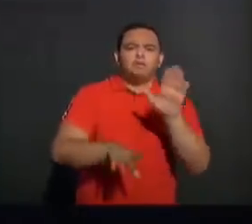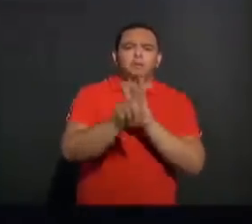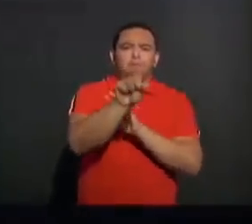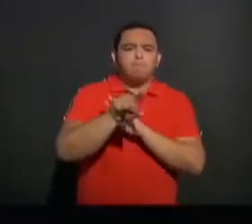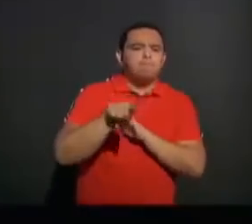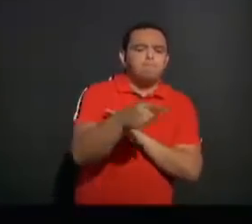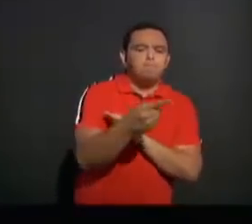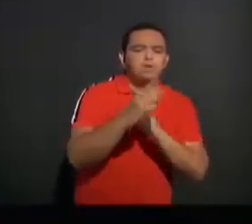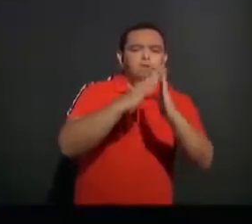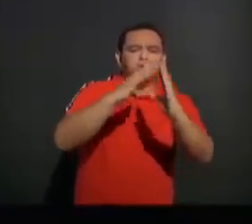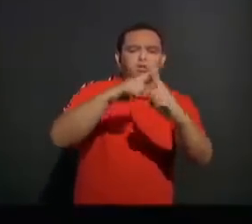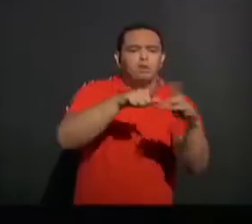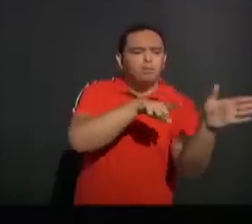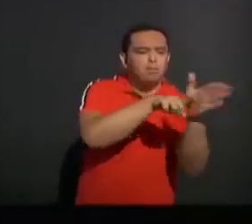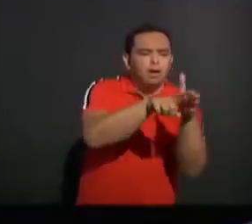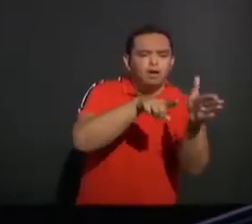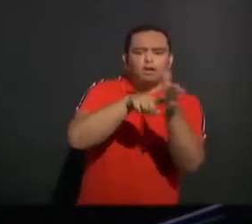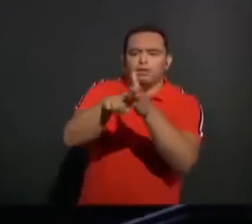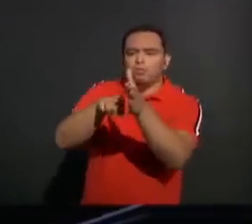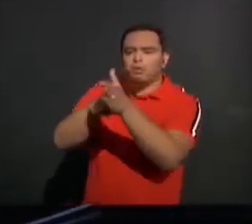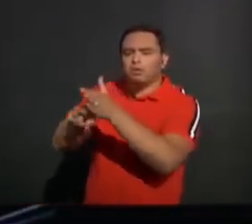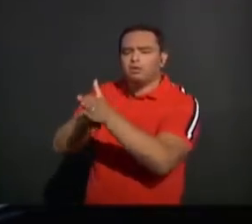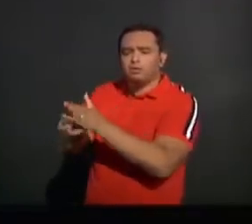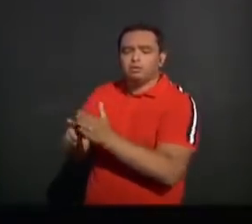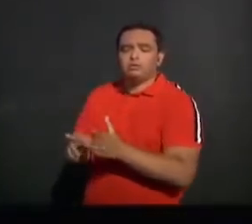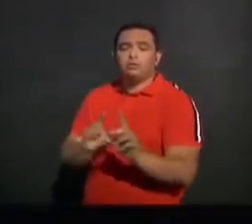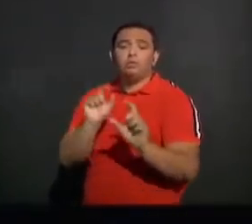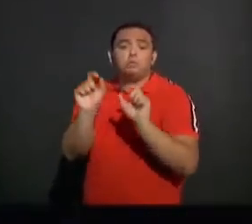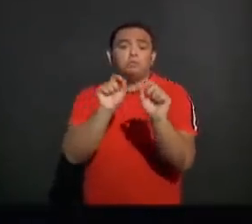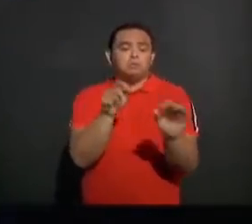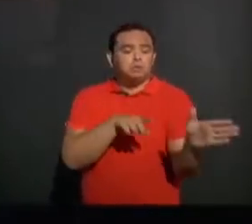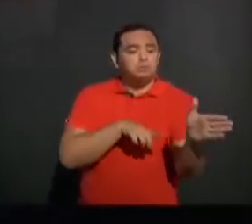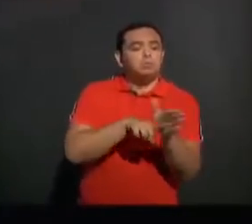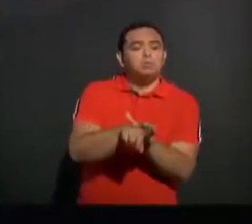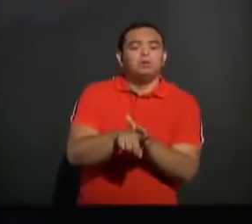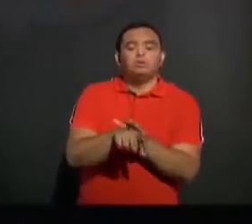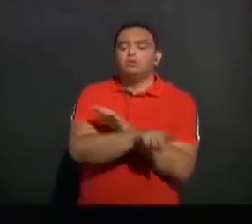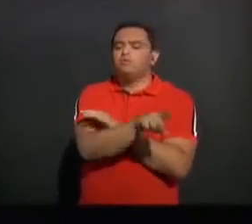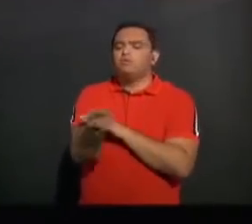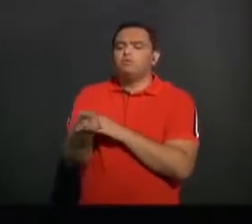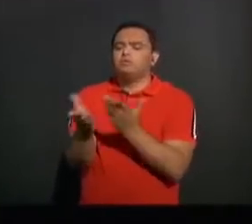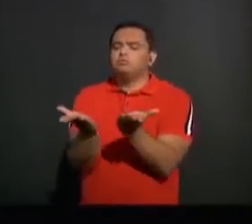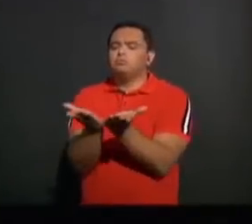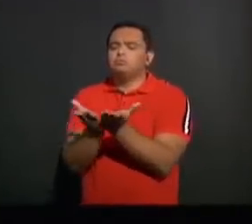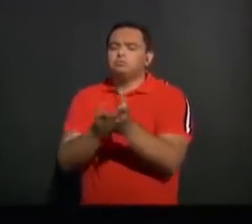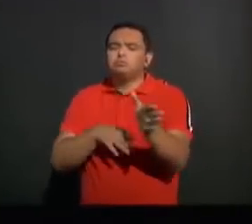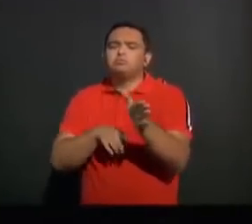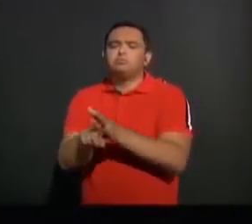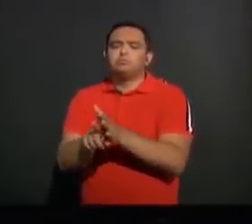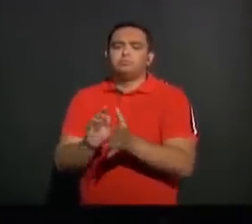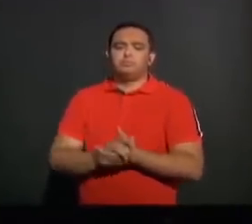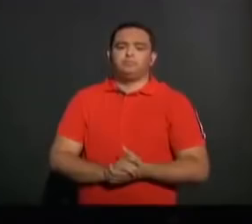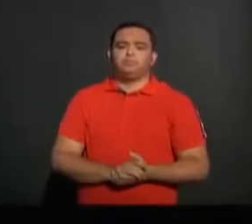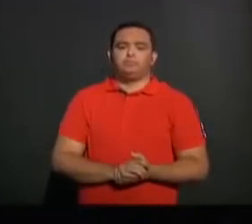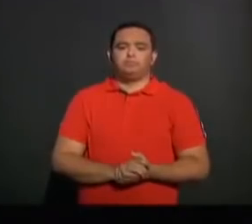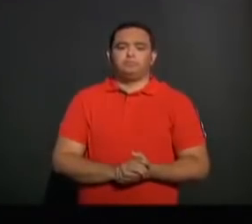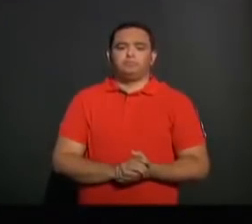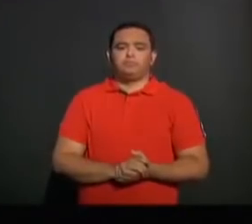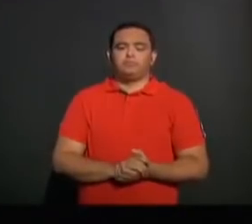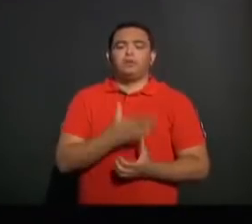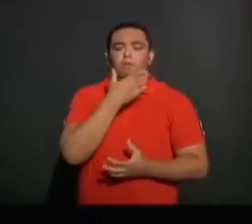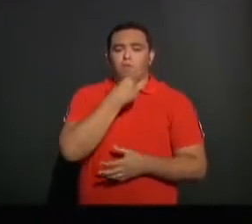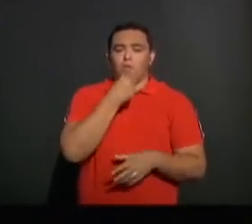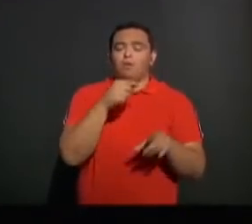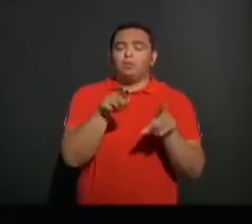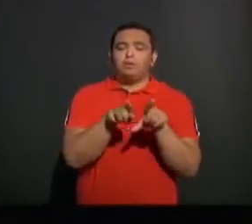Estados Unidos. E ele perguntou para os irmãos. E aí ele fez essa mesma pesquisa aqui na